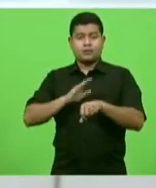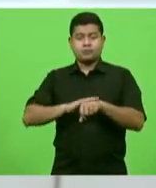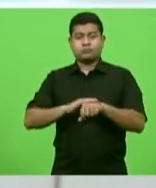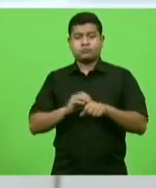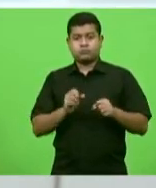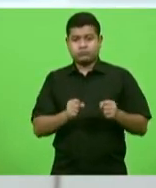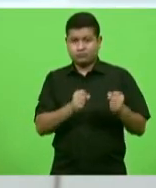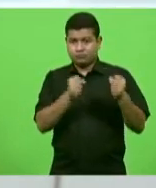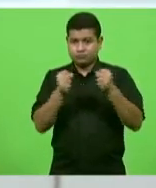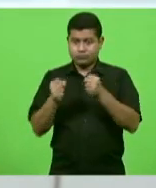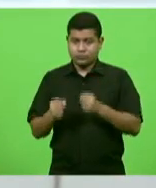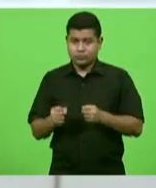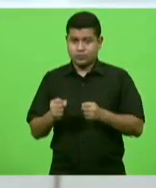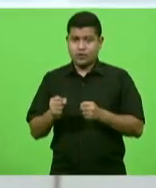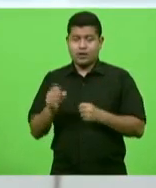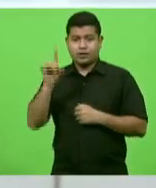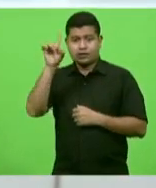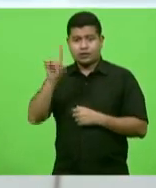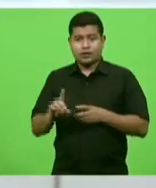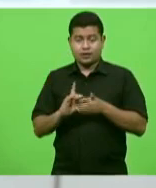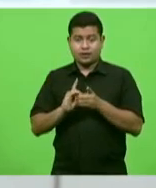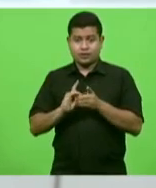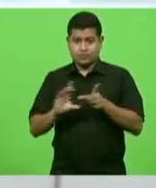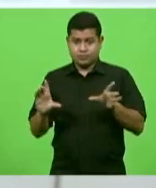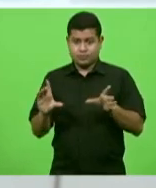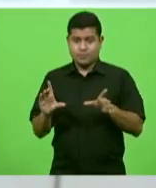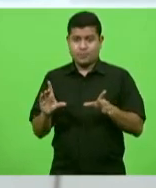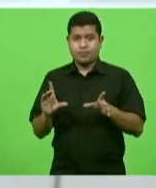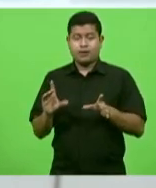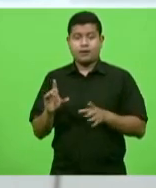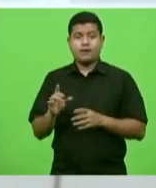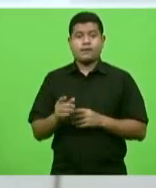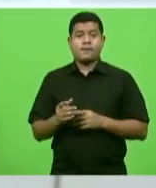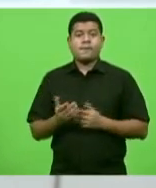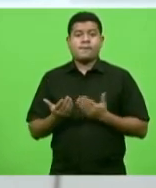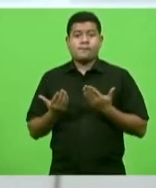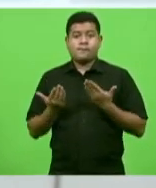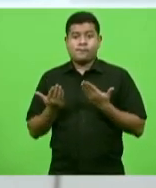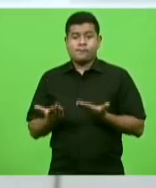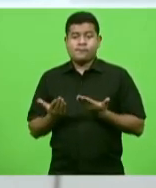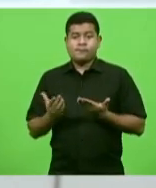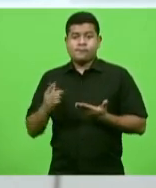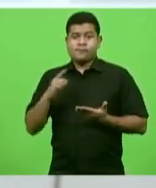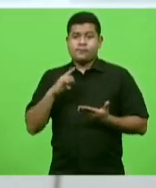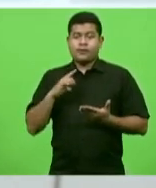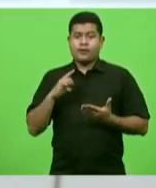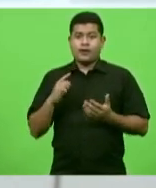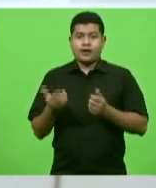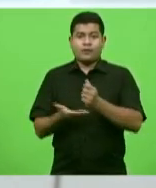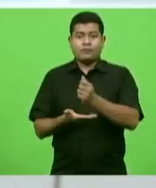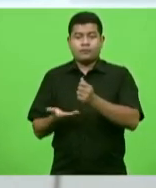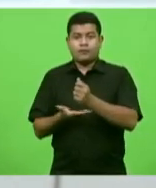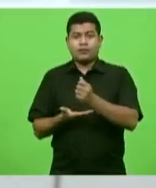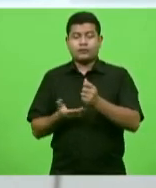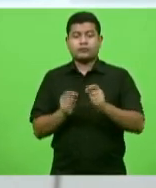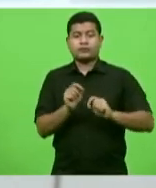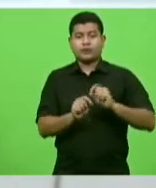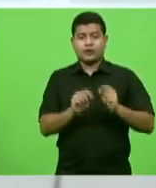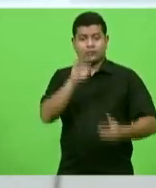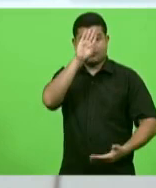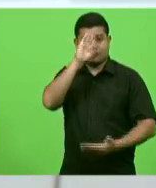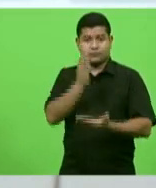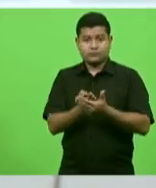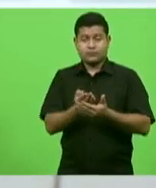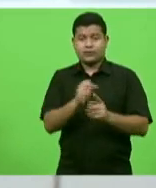ser o direito no estado democrático de direito que vem esse trivago na confiança da sociedade na